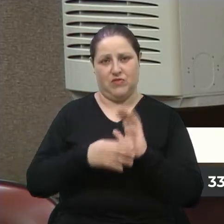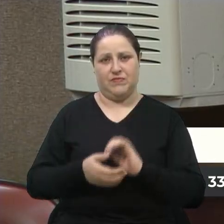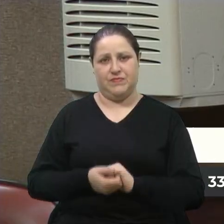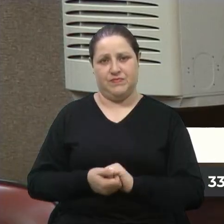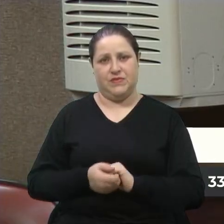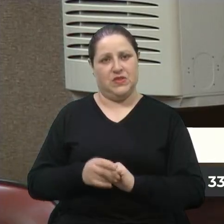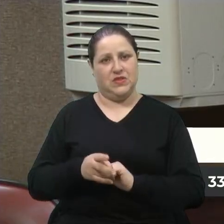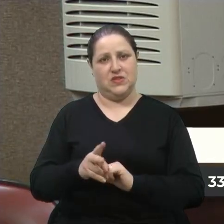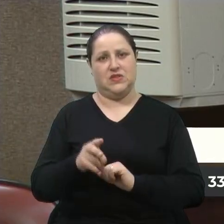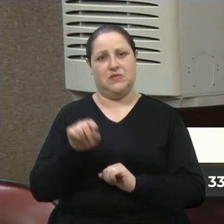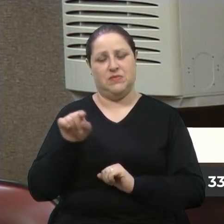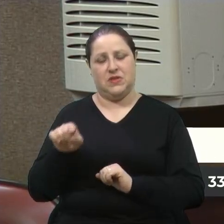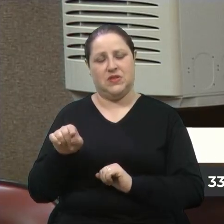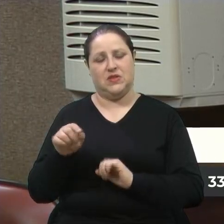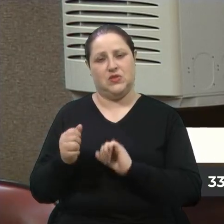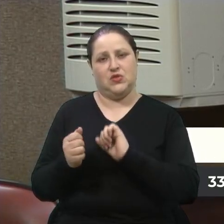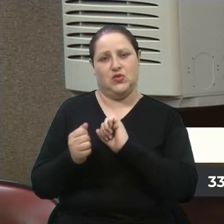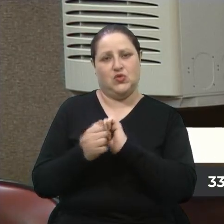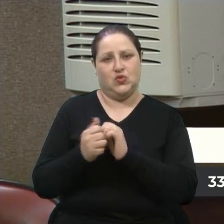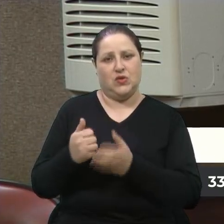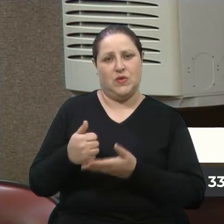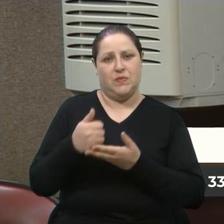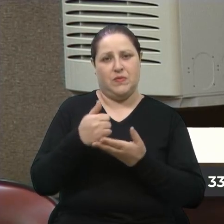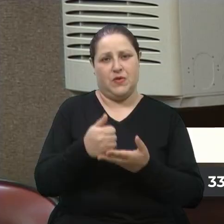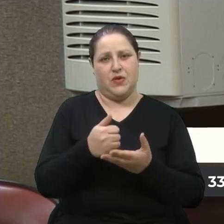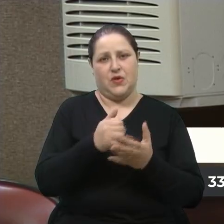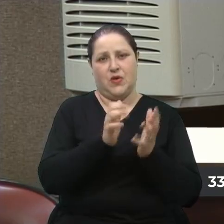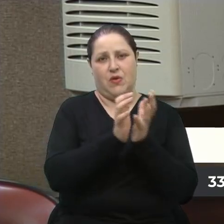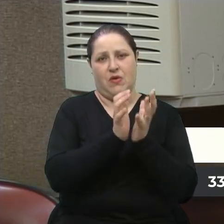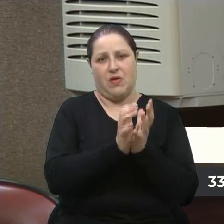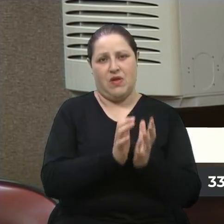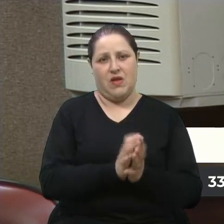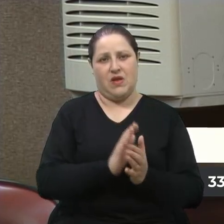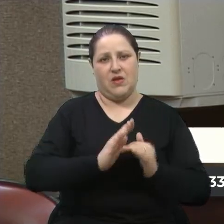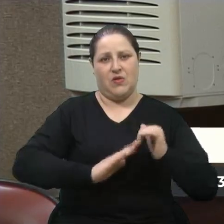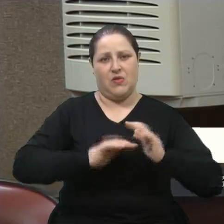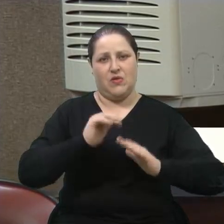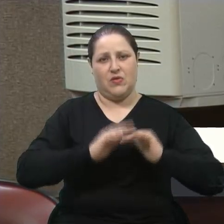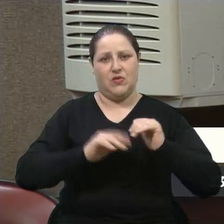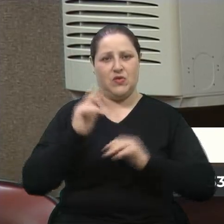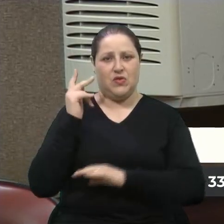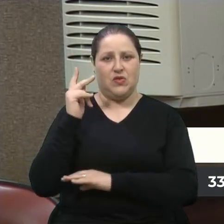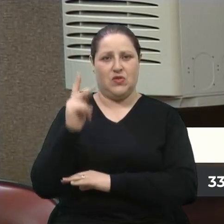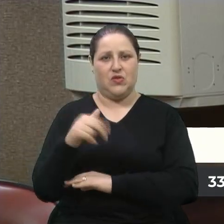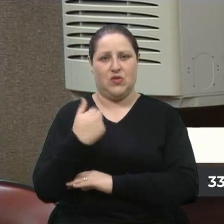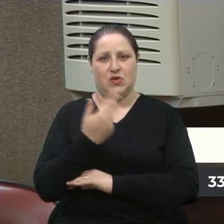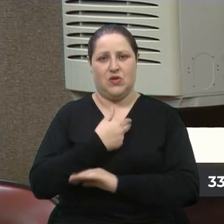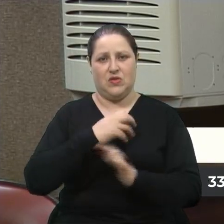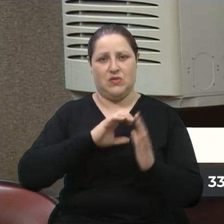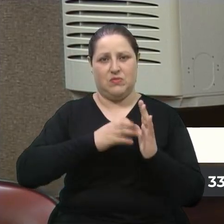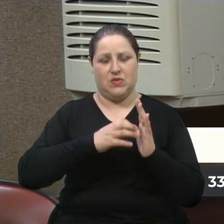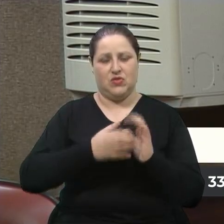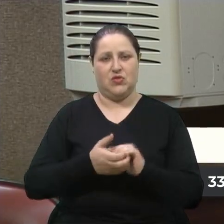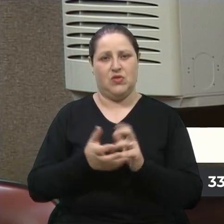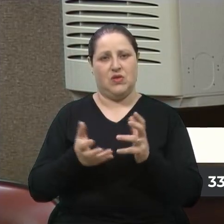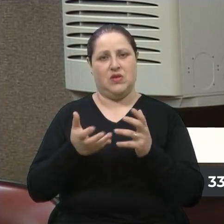ombreando também todos os companheiros, construindo a história do nosso partido. Então, queria